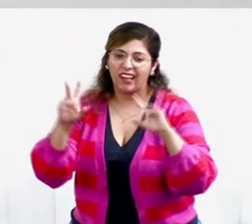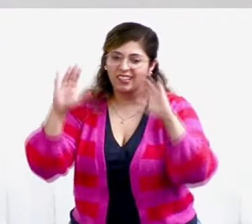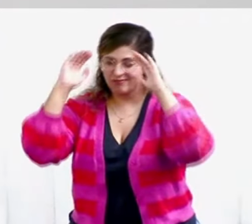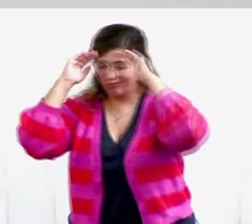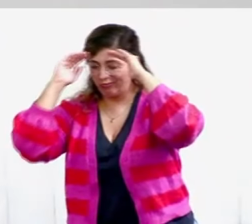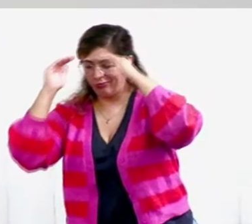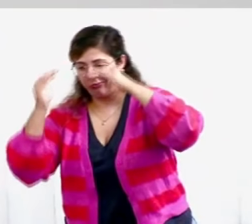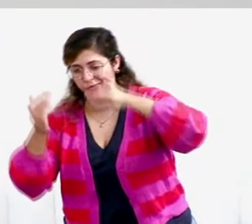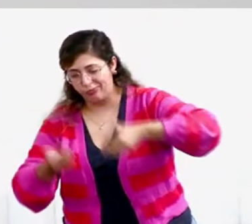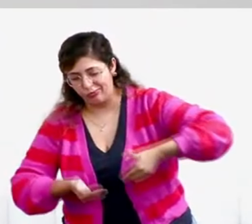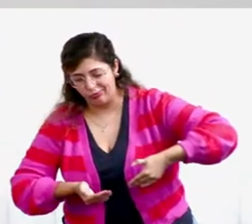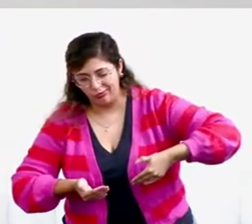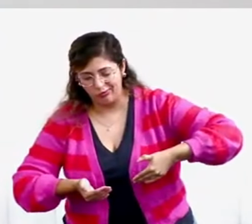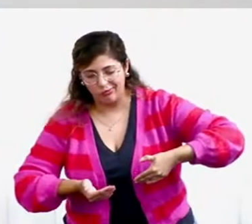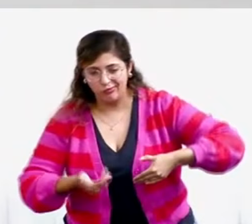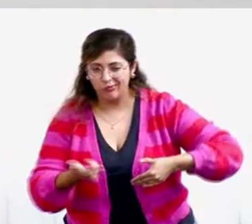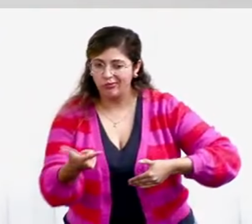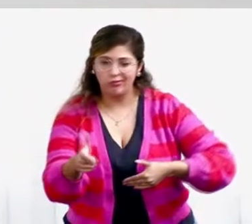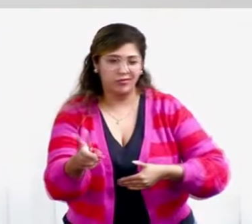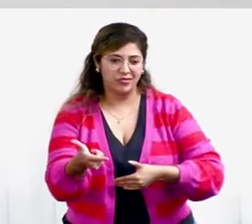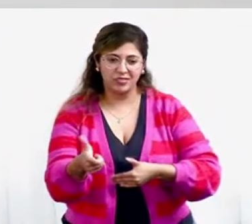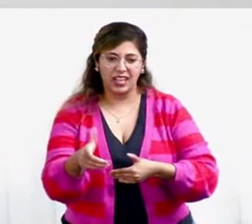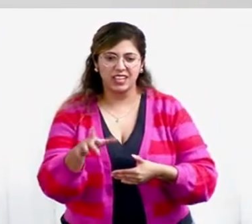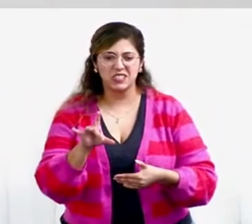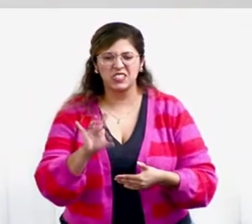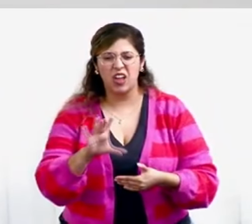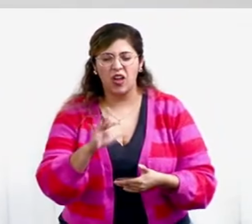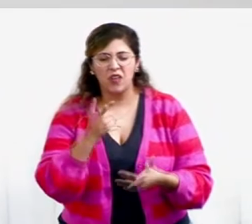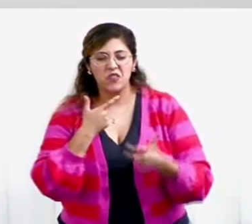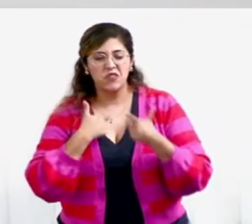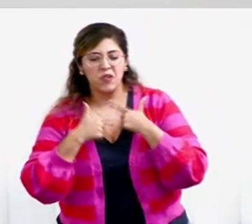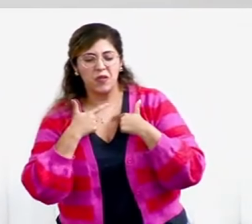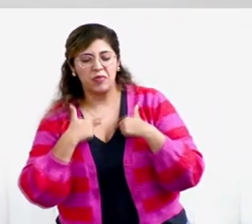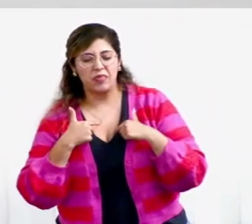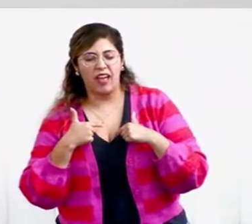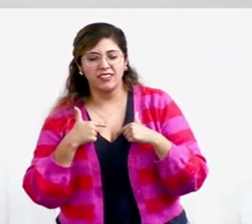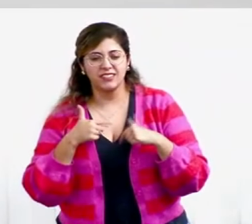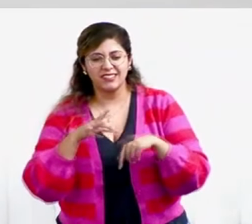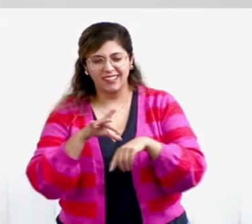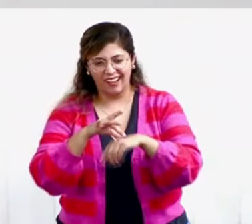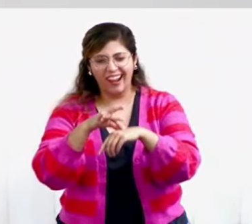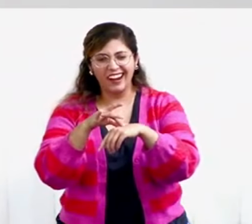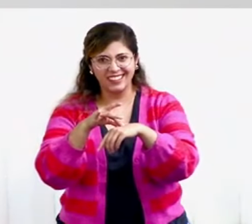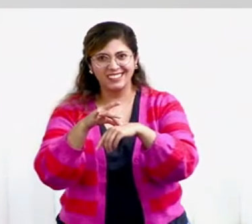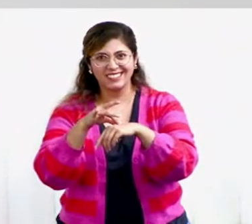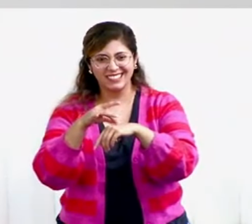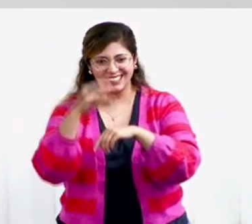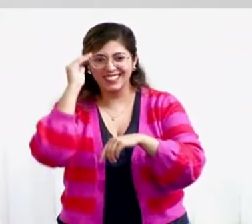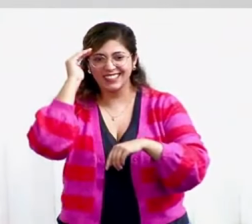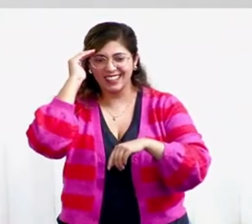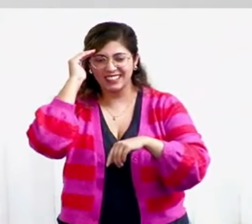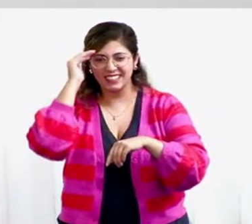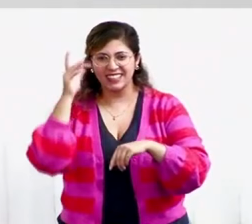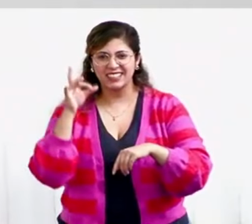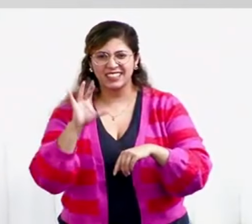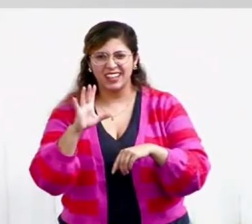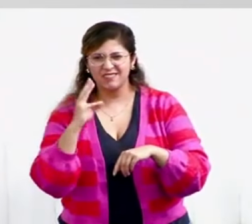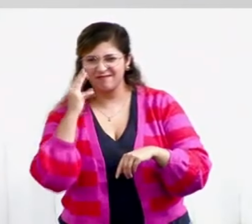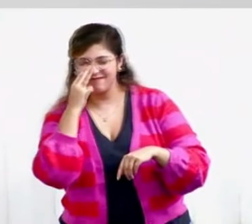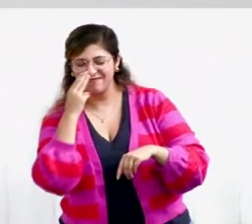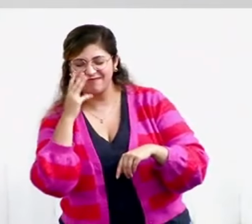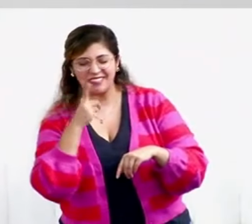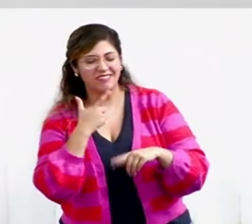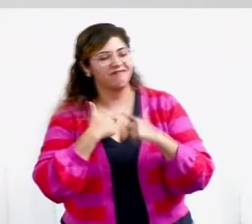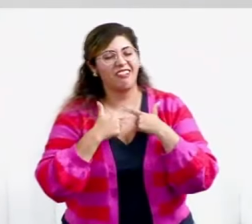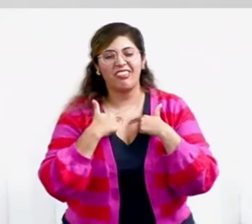lascívia, ou a disponibilidade a qualquer tipo de prazer. Ou seja, a pessoa que vive nessa